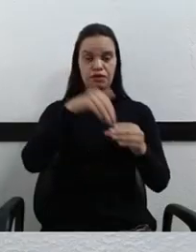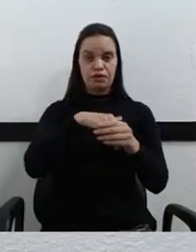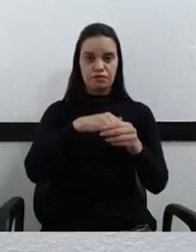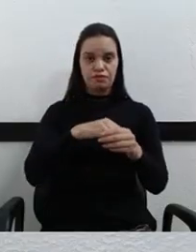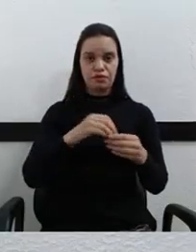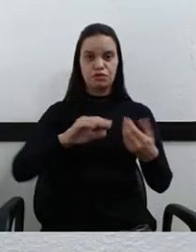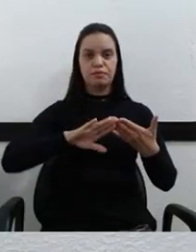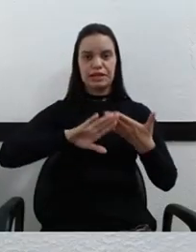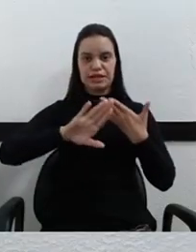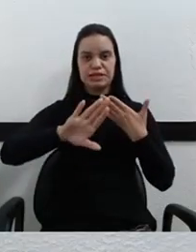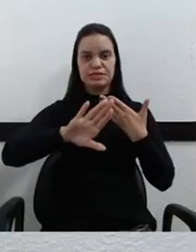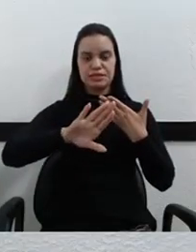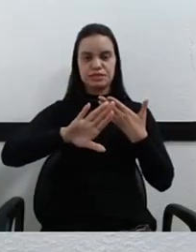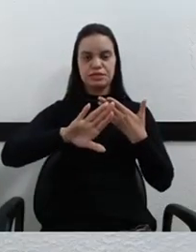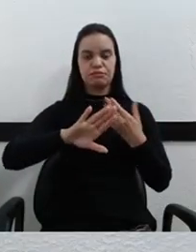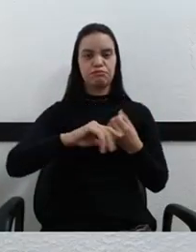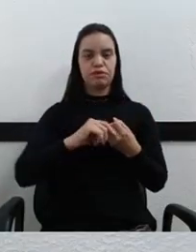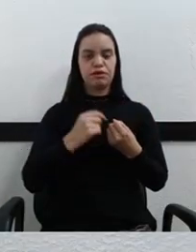Licença-prêmio.